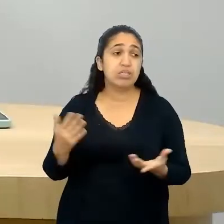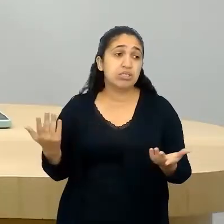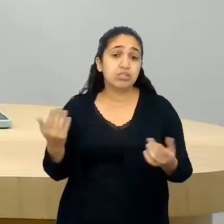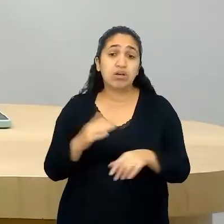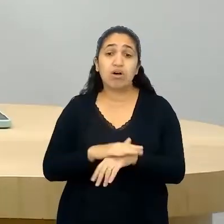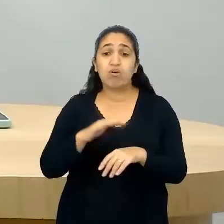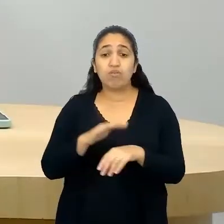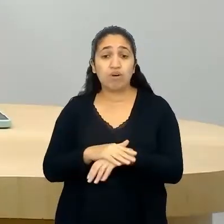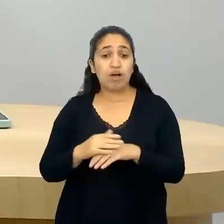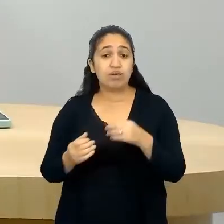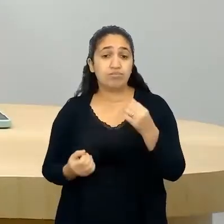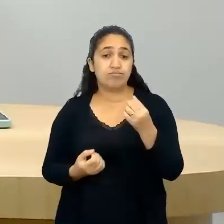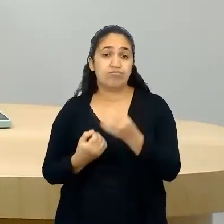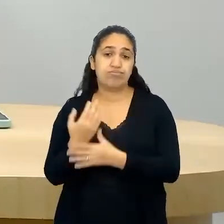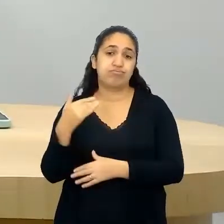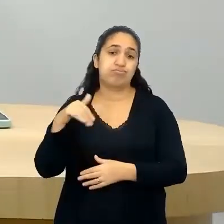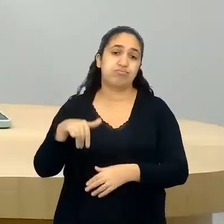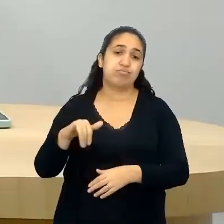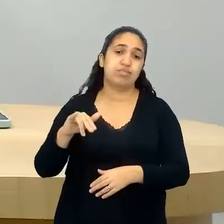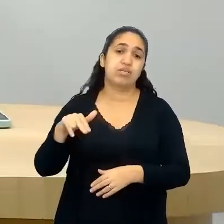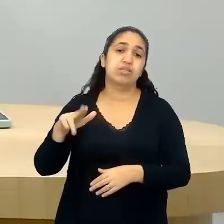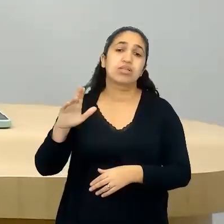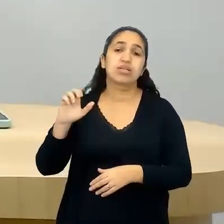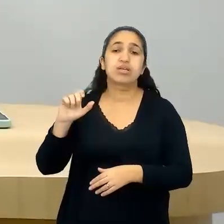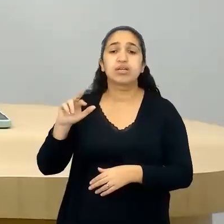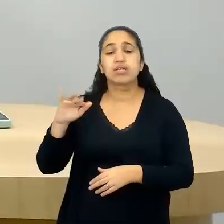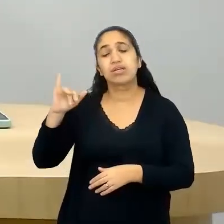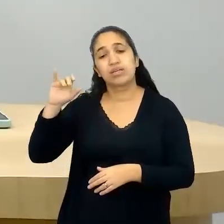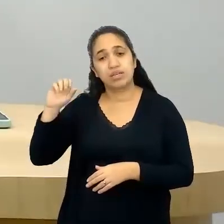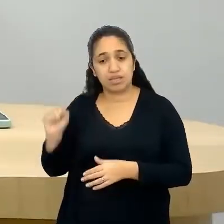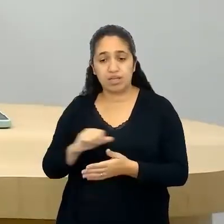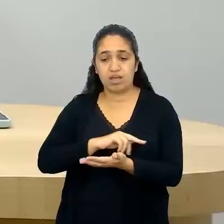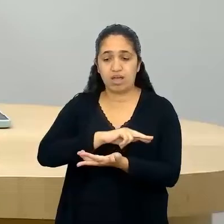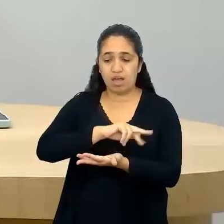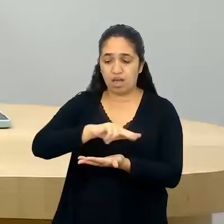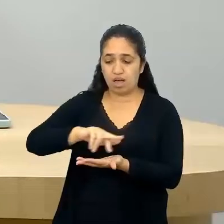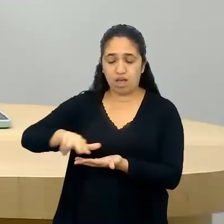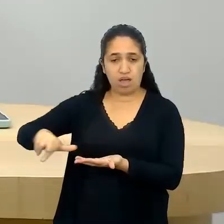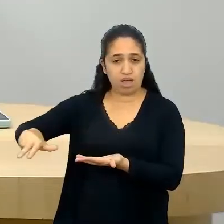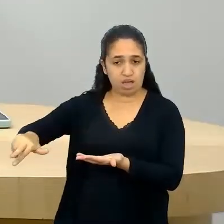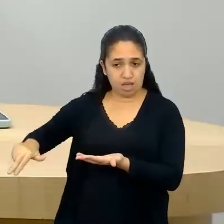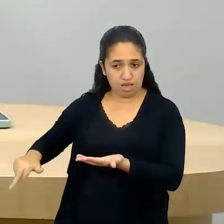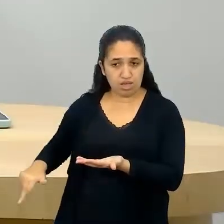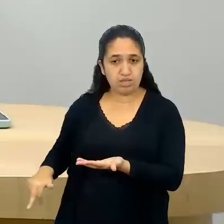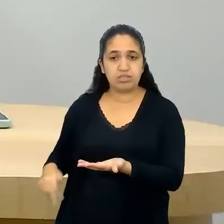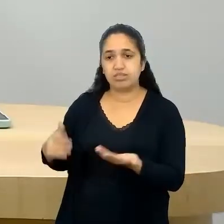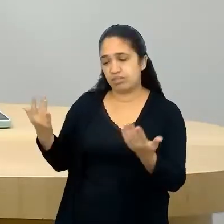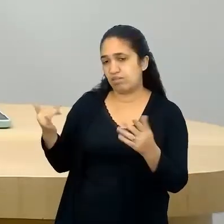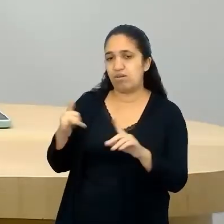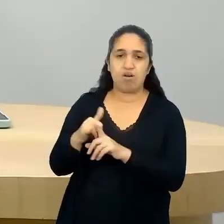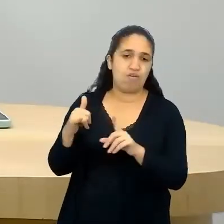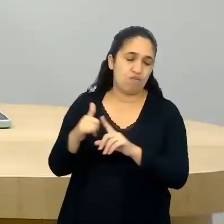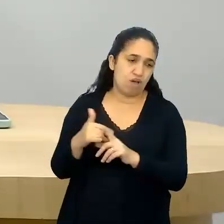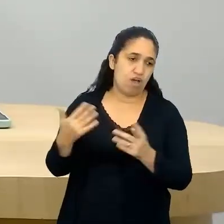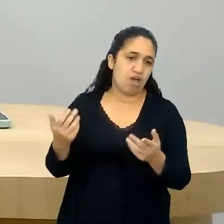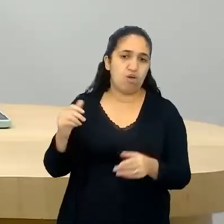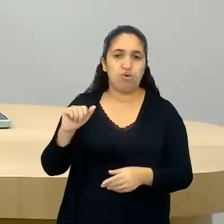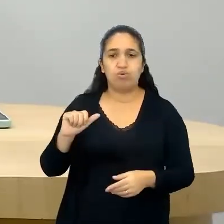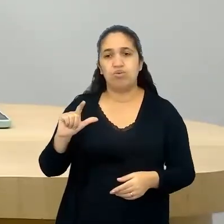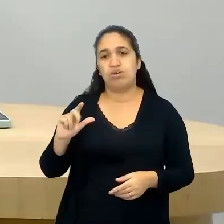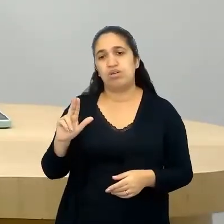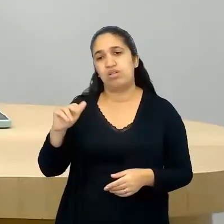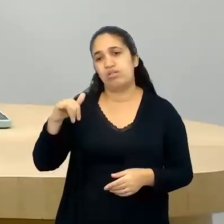aí de recursos minerais e diversidades em recursos minerais, né? No caso aí do ferro, do